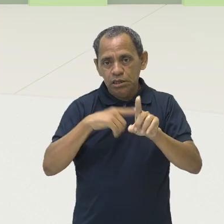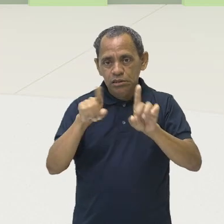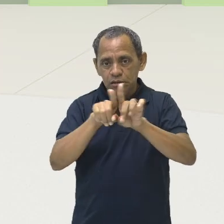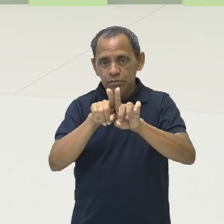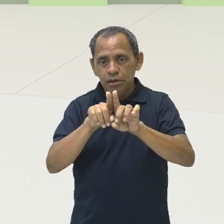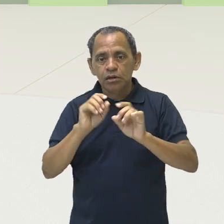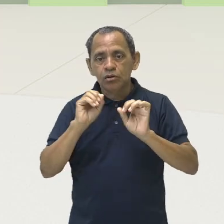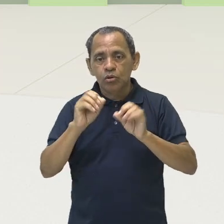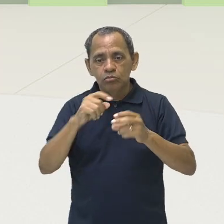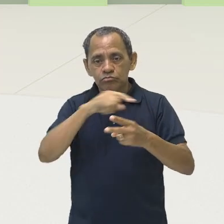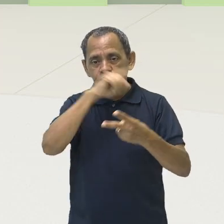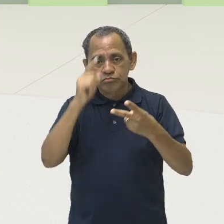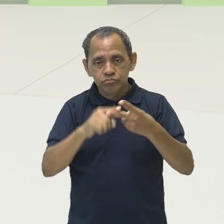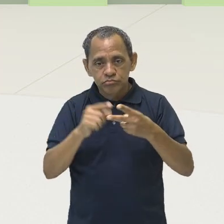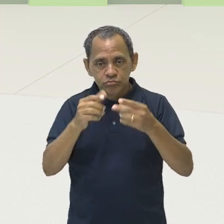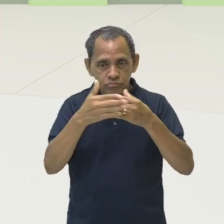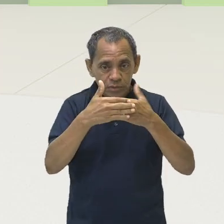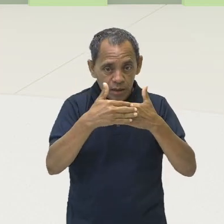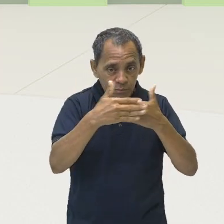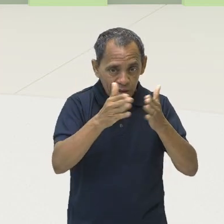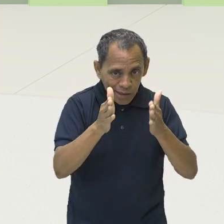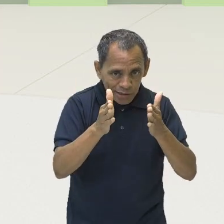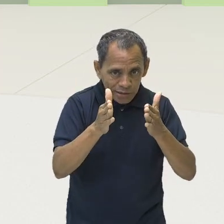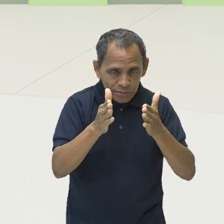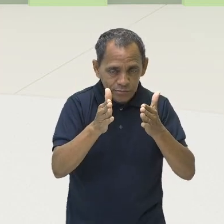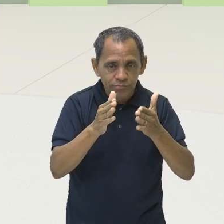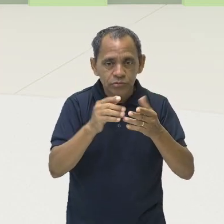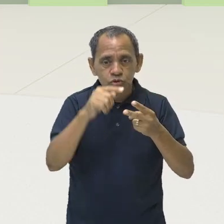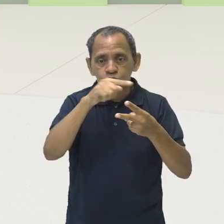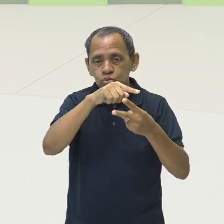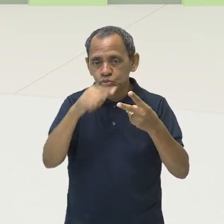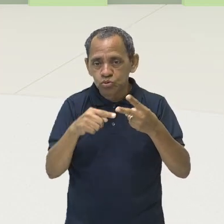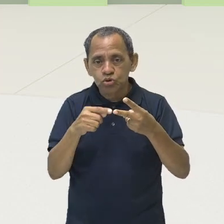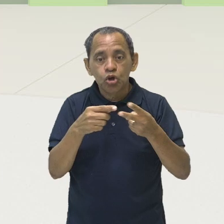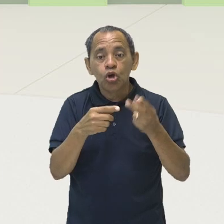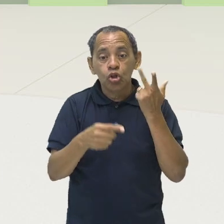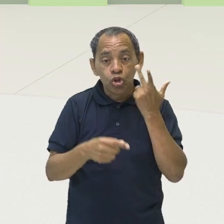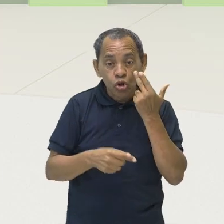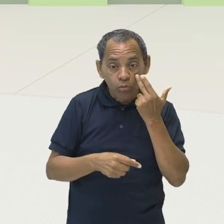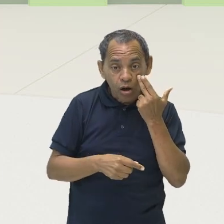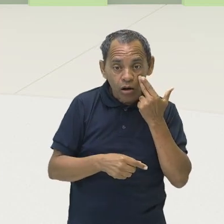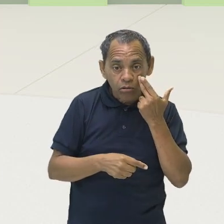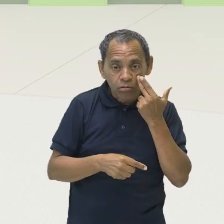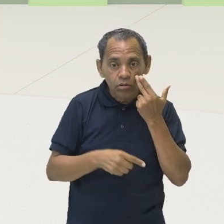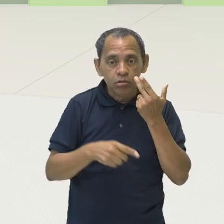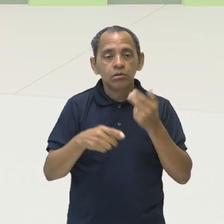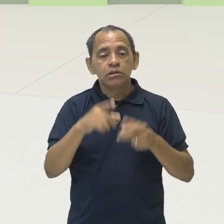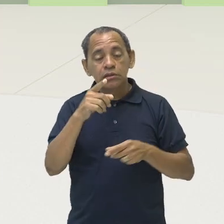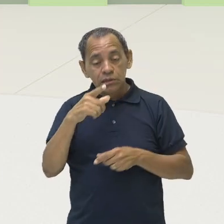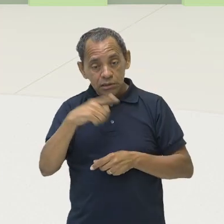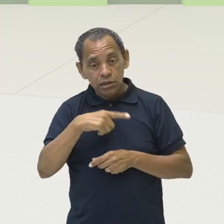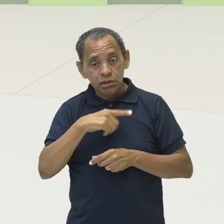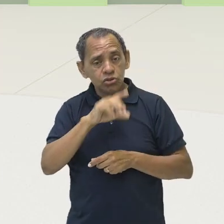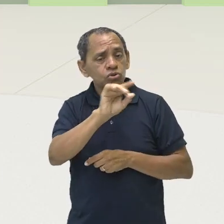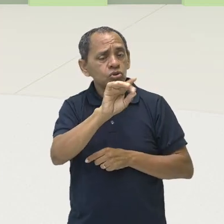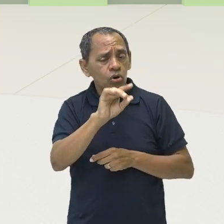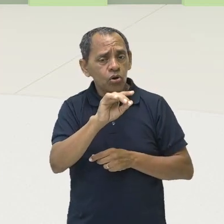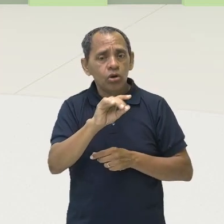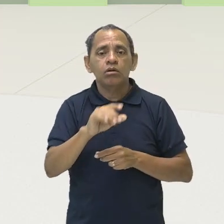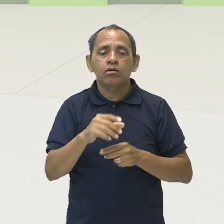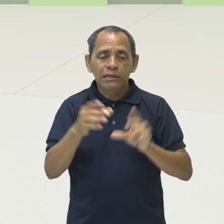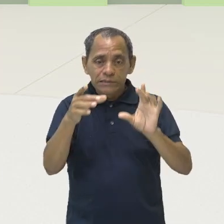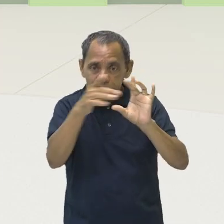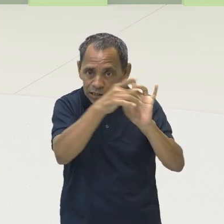de cadeia aberta, quanto à disposição dos átomos. Ou ela é normal, quando só tem ali os carbonos na cadeia principal, ou